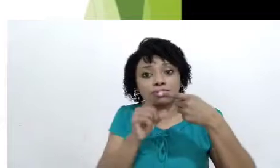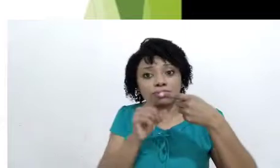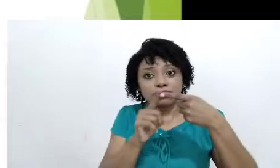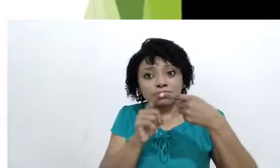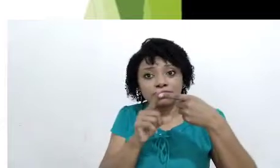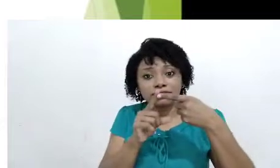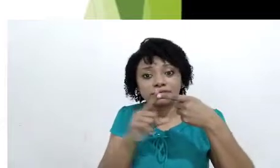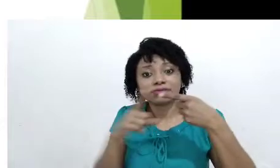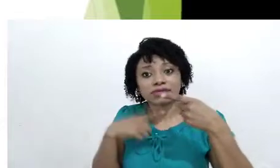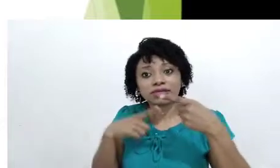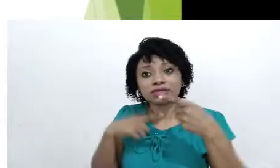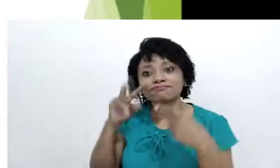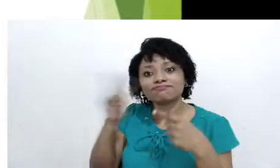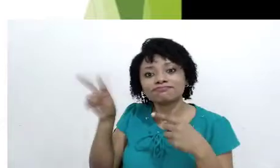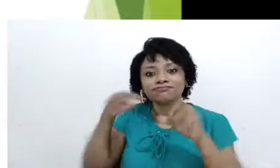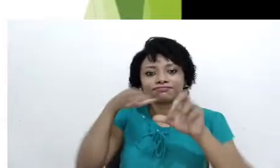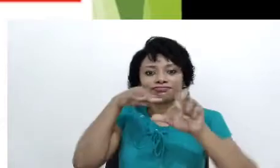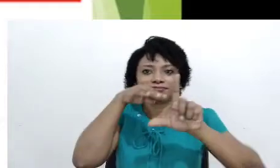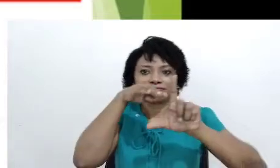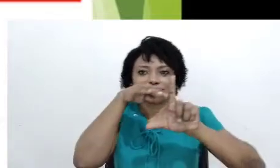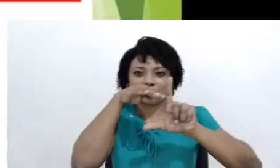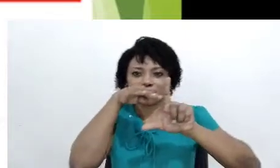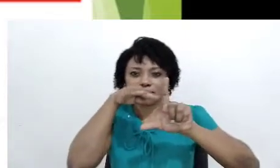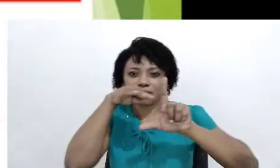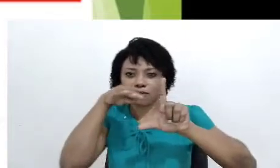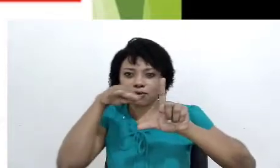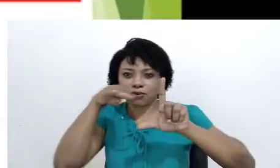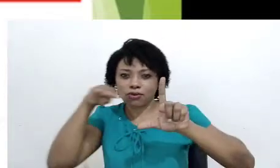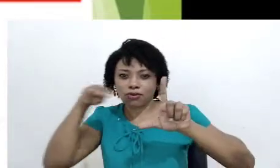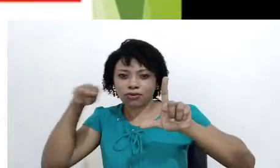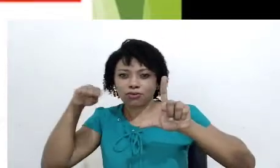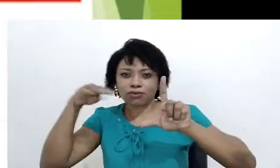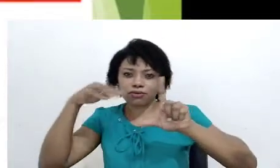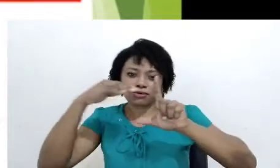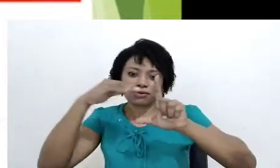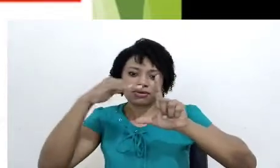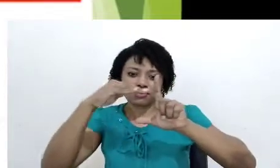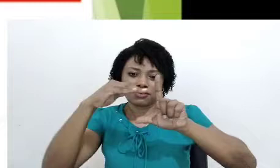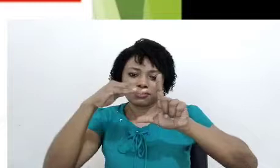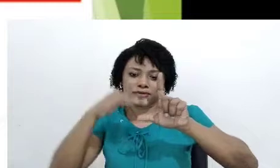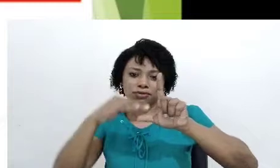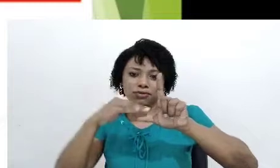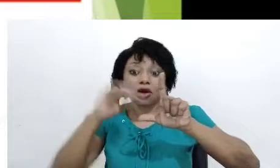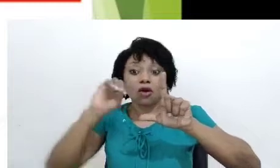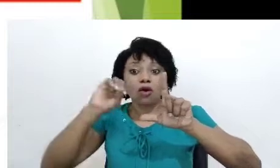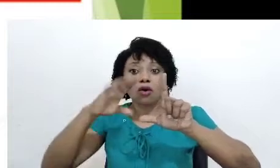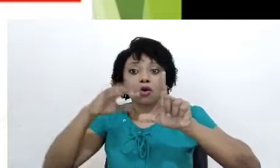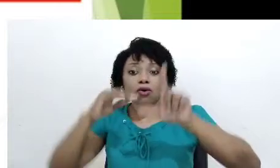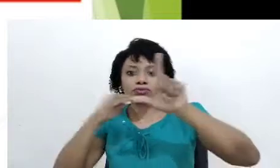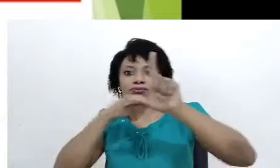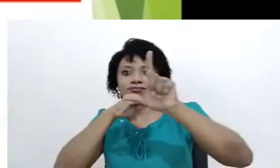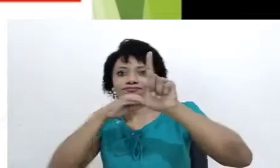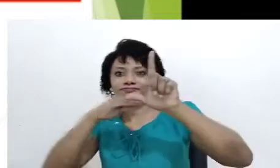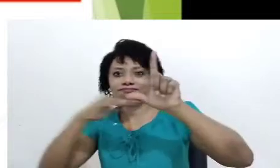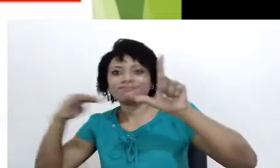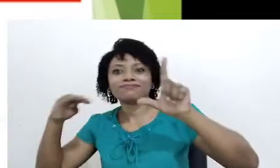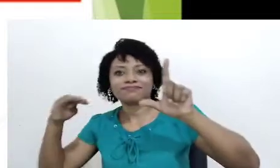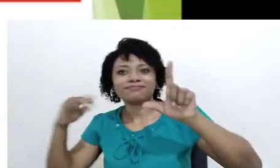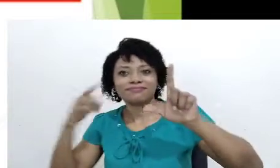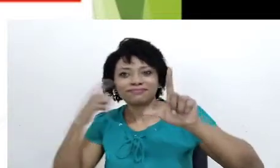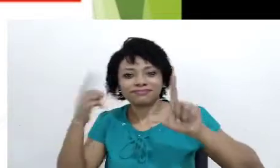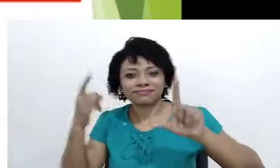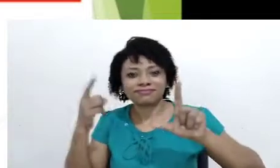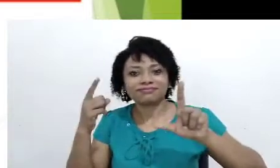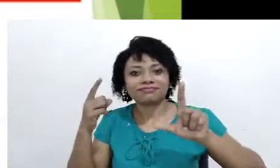Voltando aqui, a aceleração não é constante, então o gráfico da aceleração é uma reta crescente, uma reta paralela ao